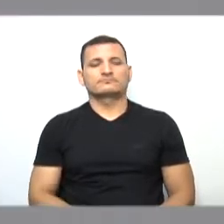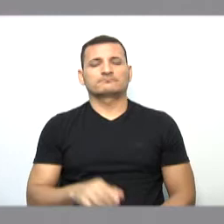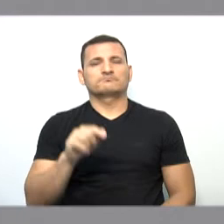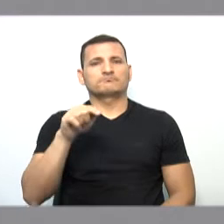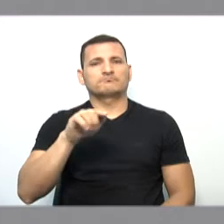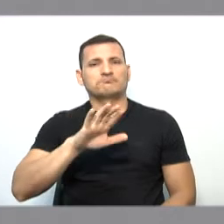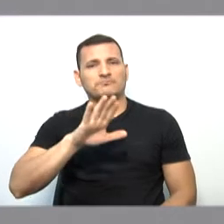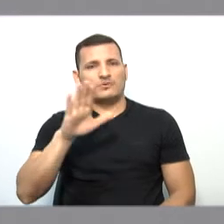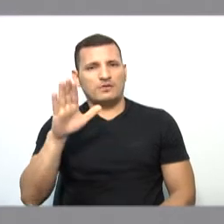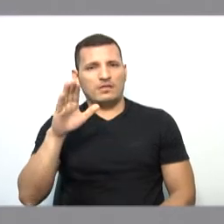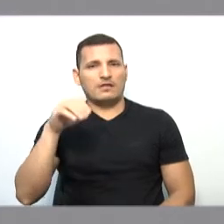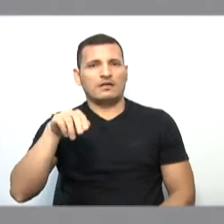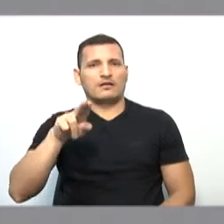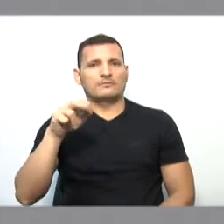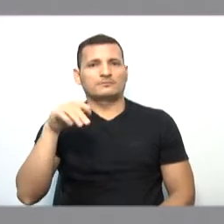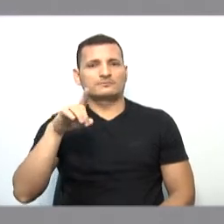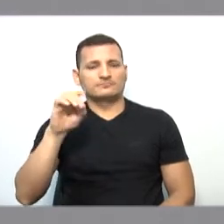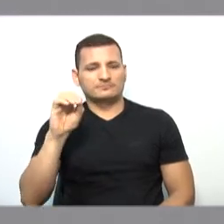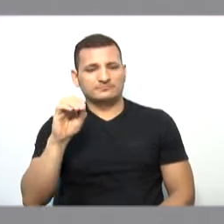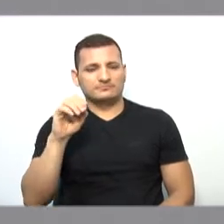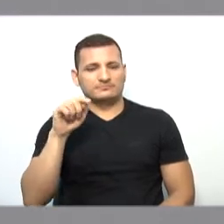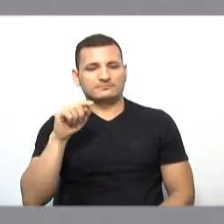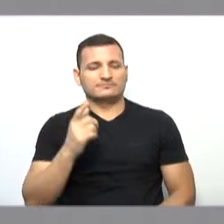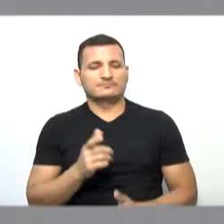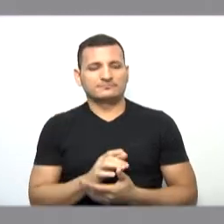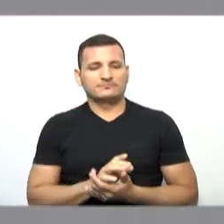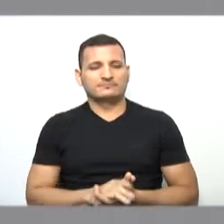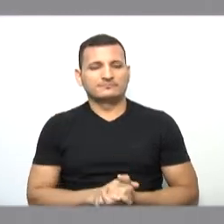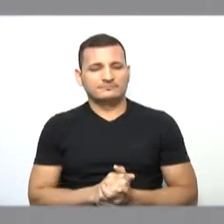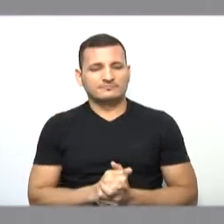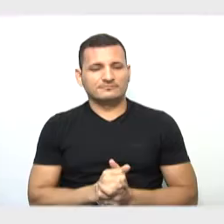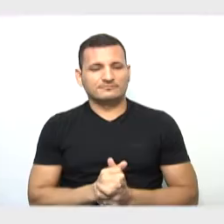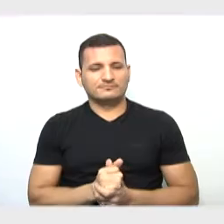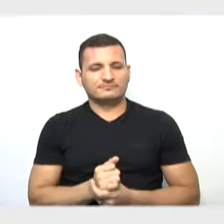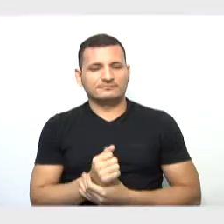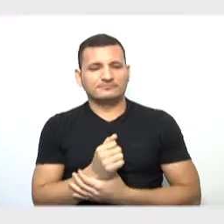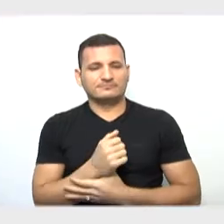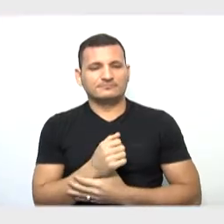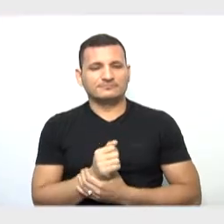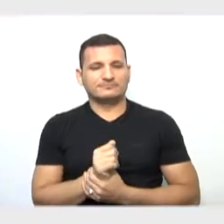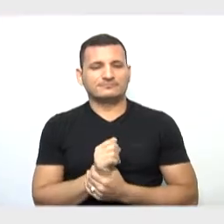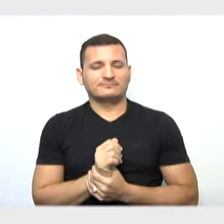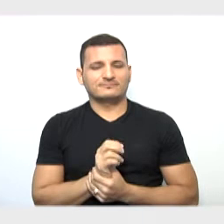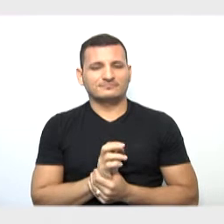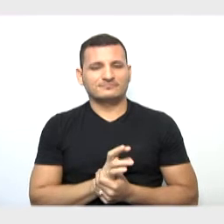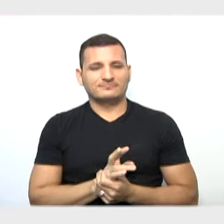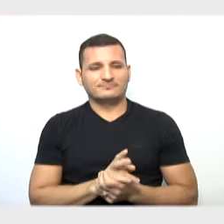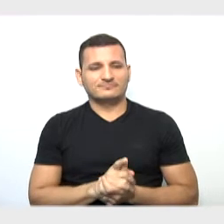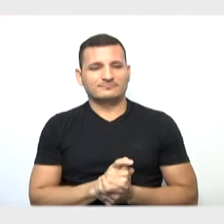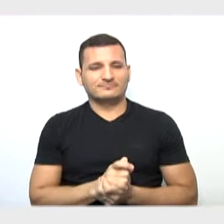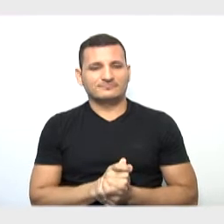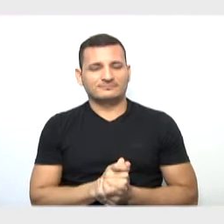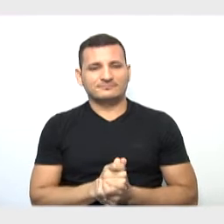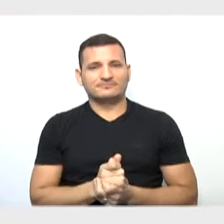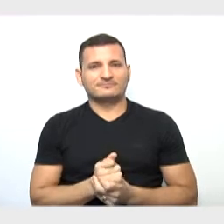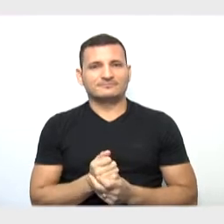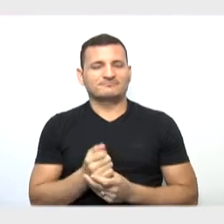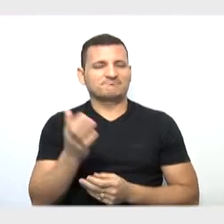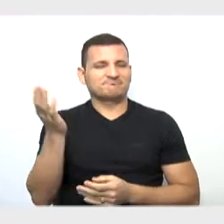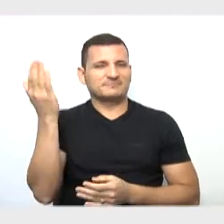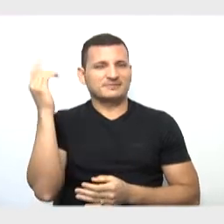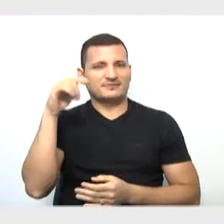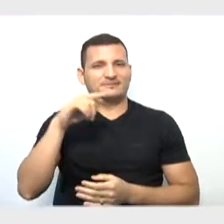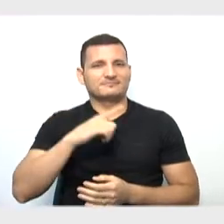do Olá Mundo. Ei! Você dá um medo esse alerta aí. Isso aparecia antigamente, parecia muito nas páginas, professor. Você não tem noção. Esse erro?